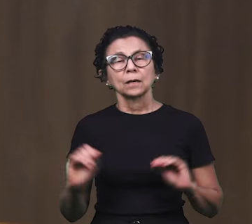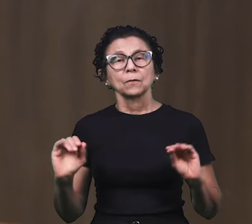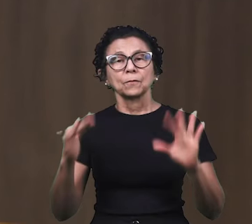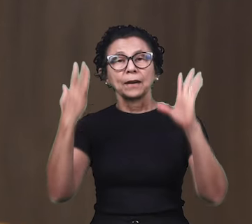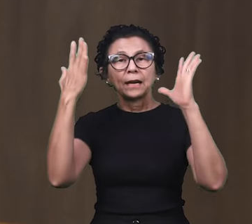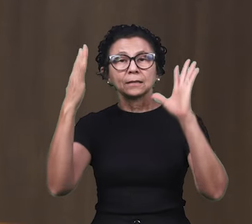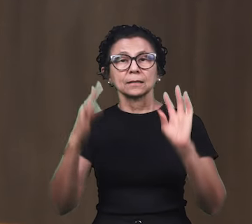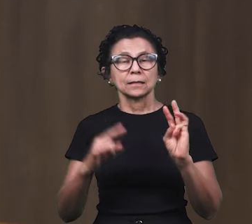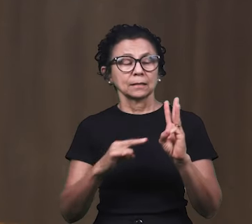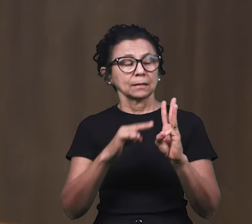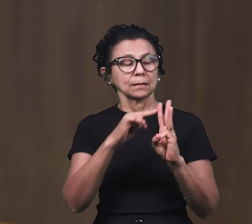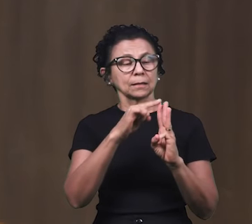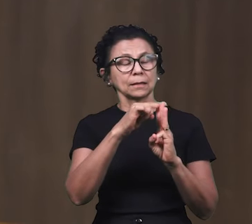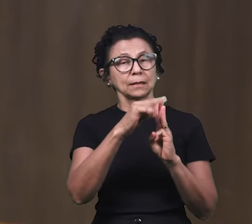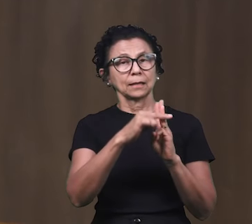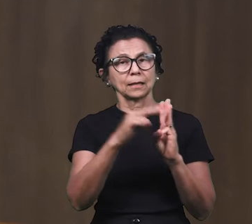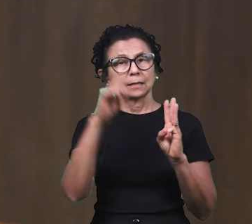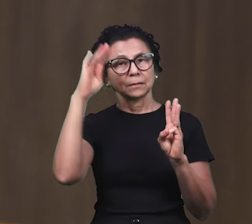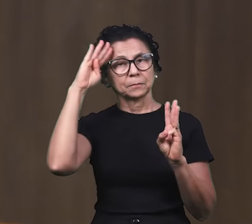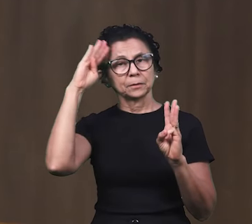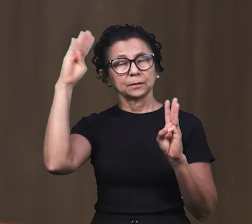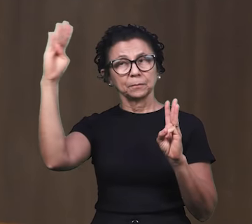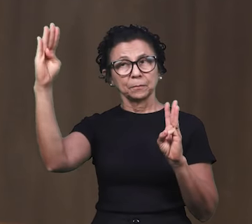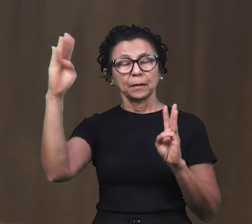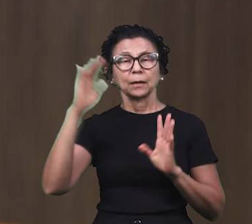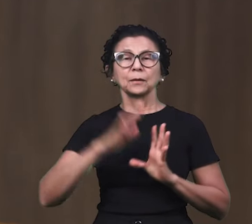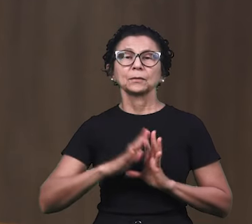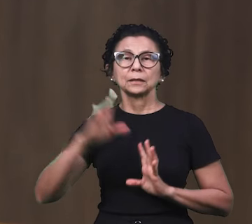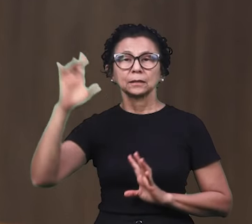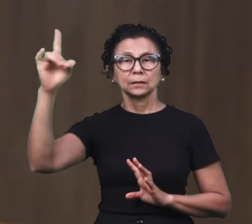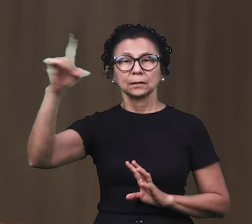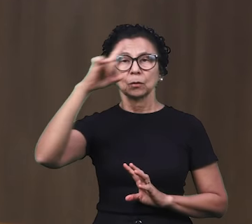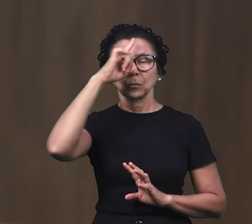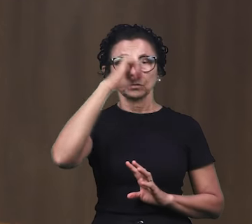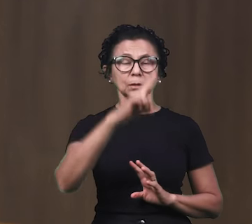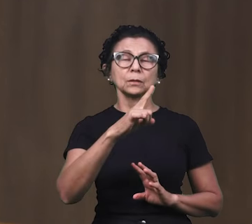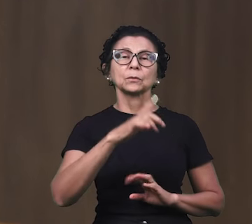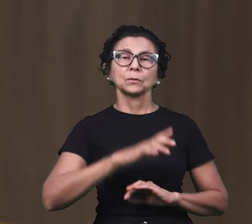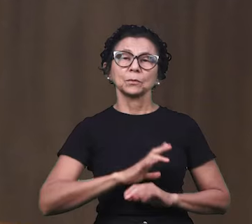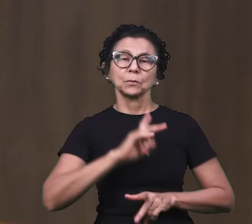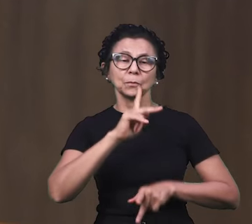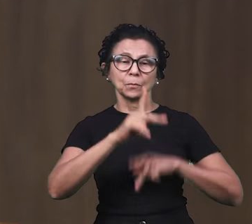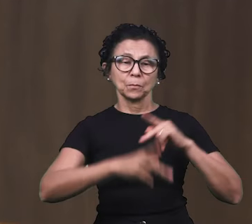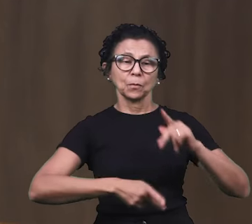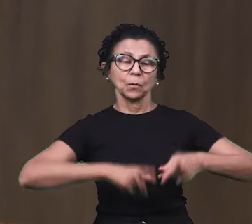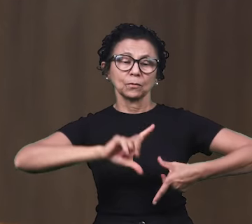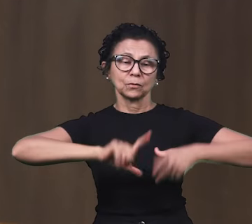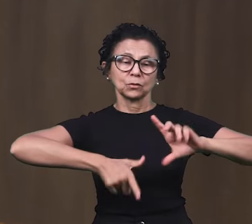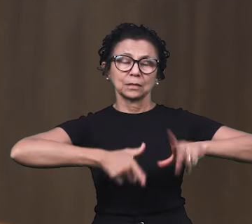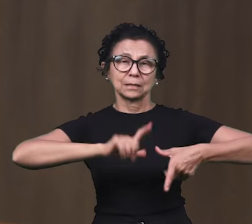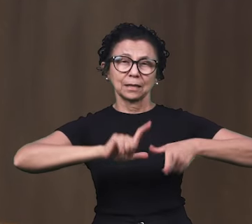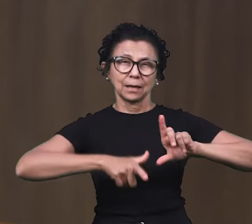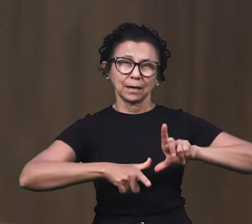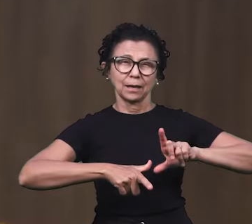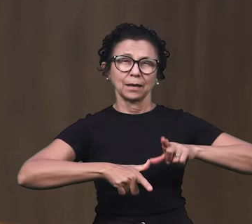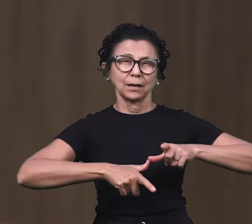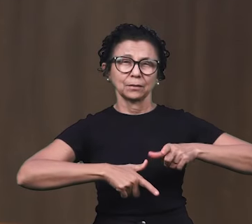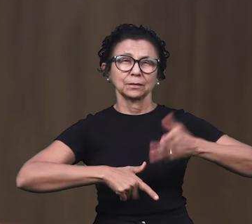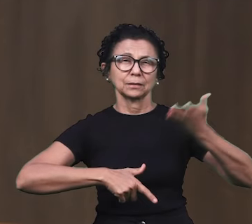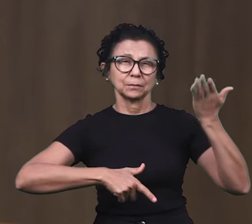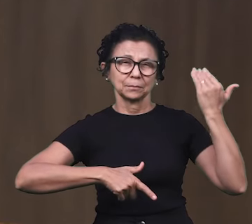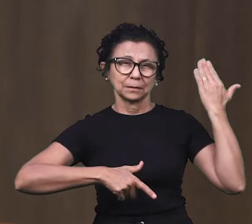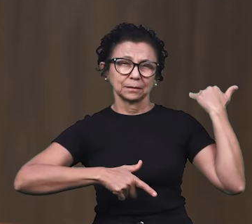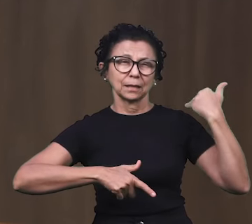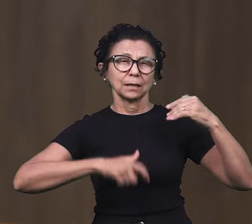instituiu, estabeleceu para se alegrar com o seu povo no tempo em que o